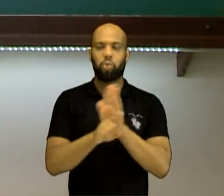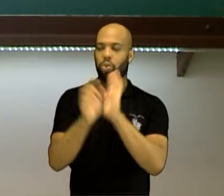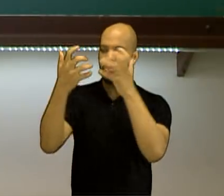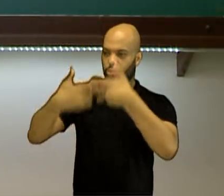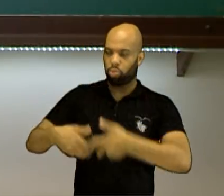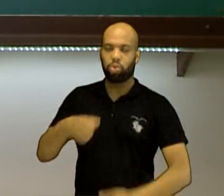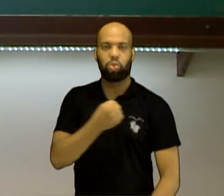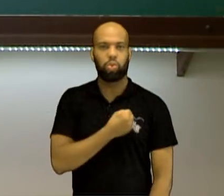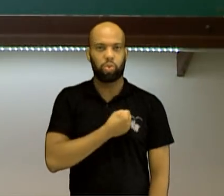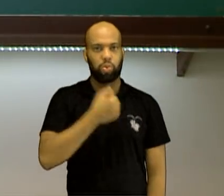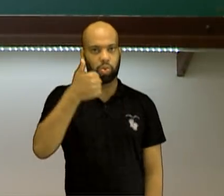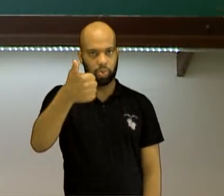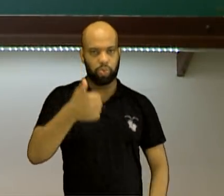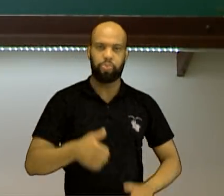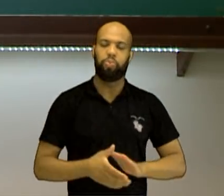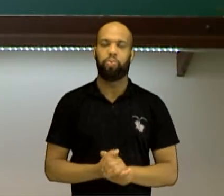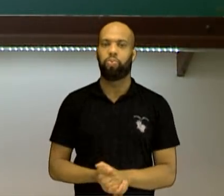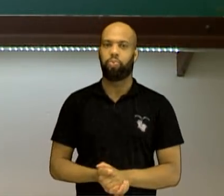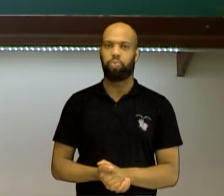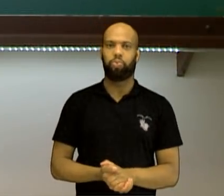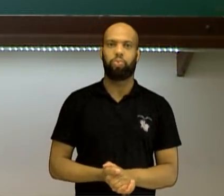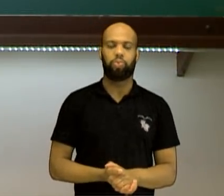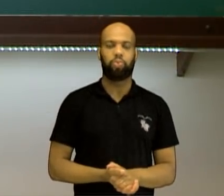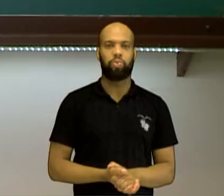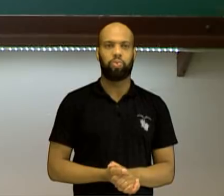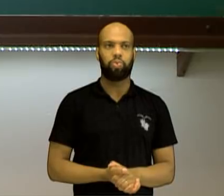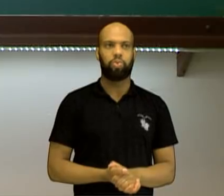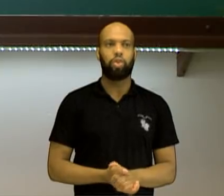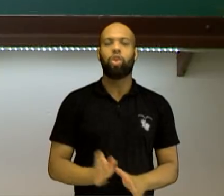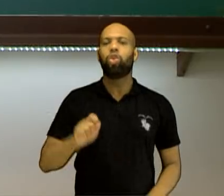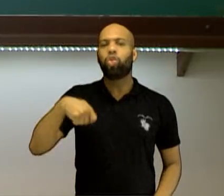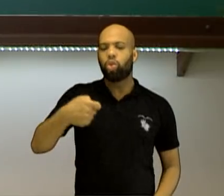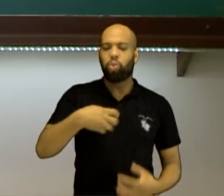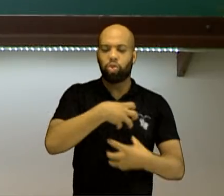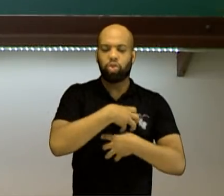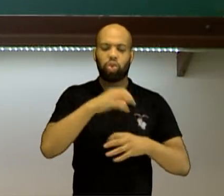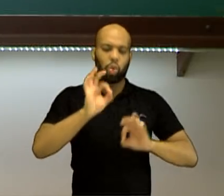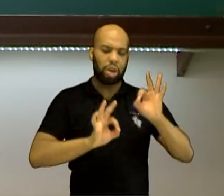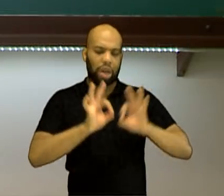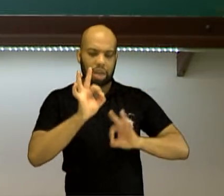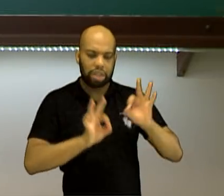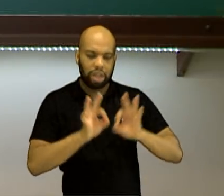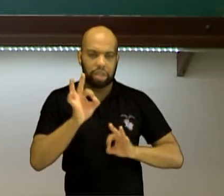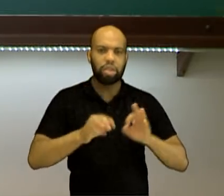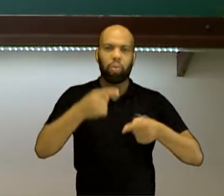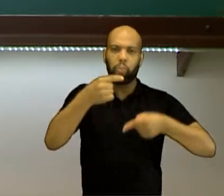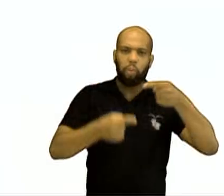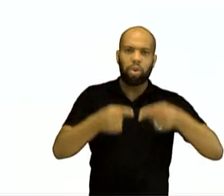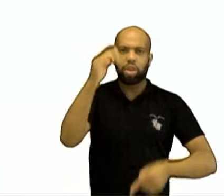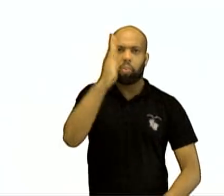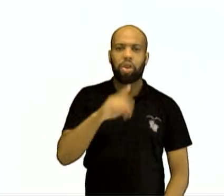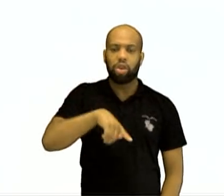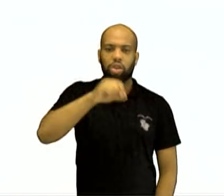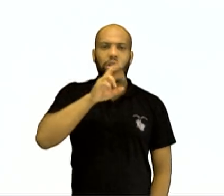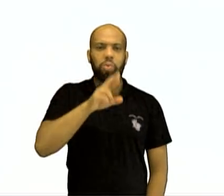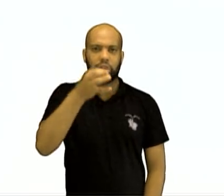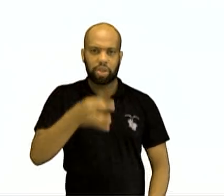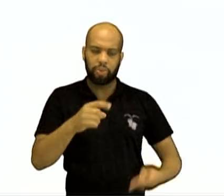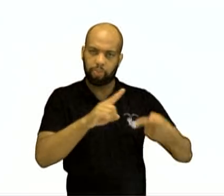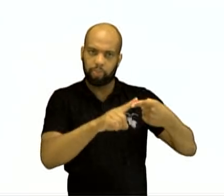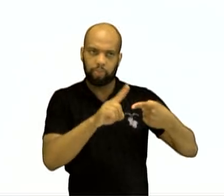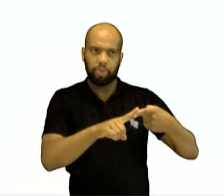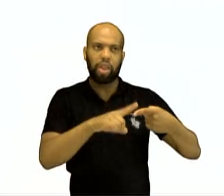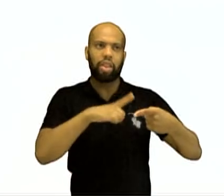ao primeiro quiz aí, ver se vocês estão afiados. Sobre a organização política brasileira, marque a alternativa correta. Letra